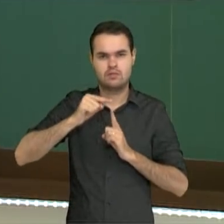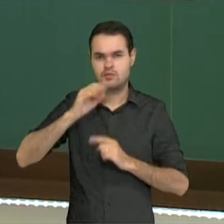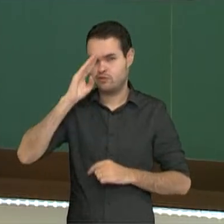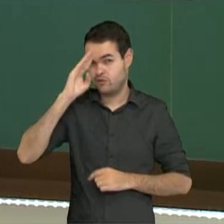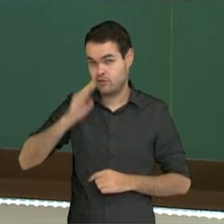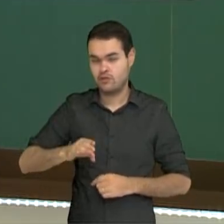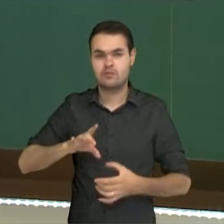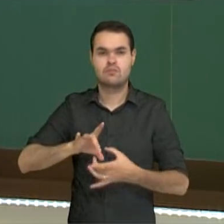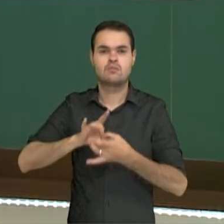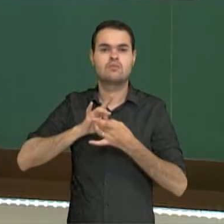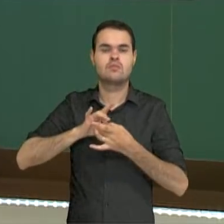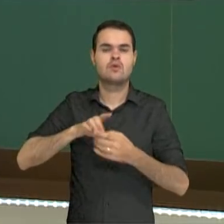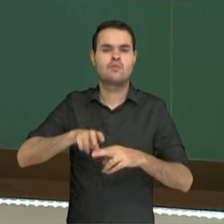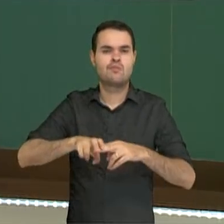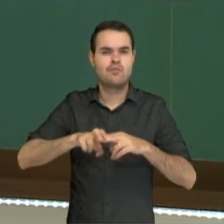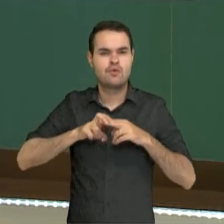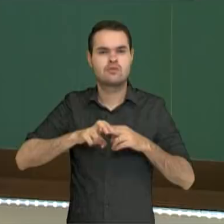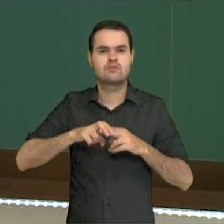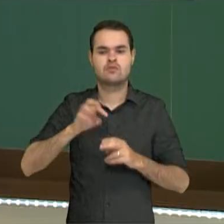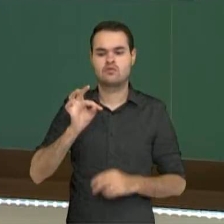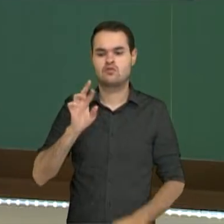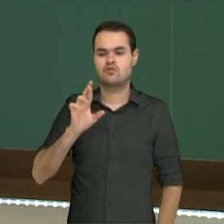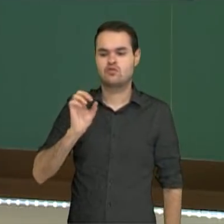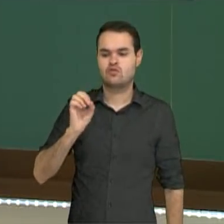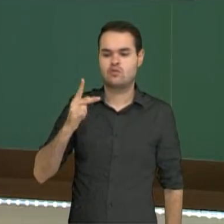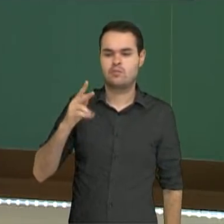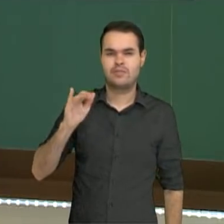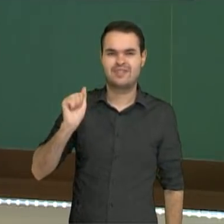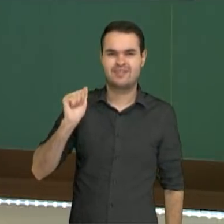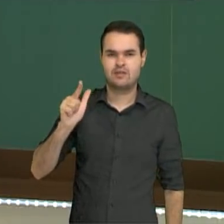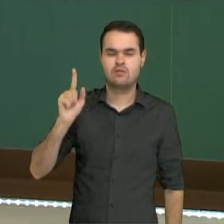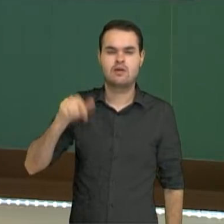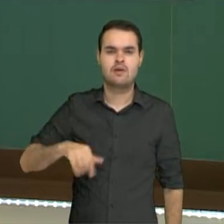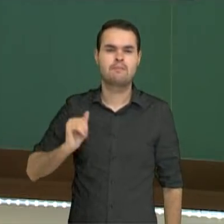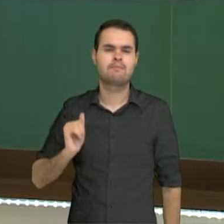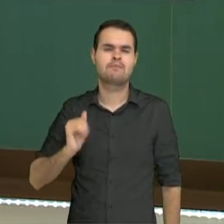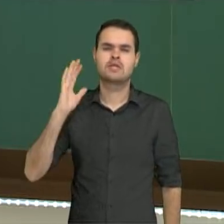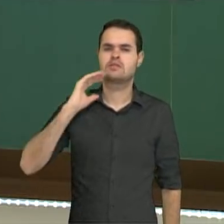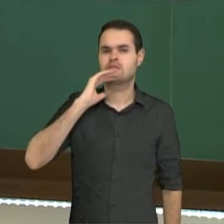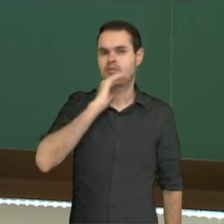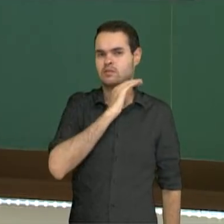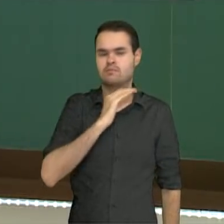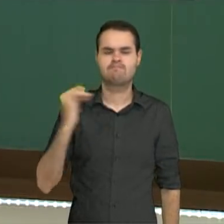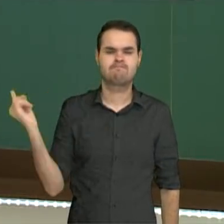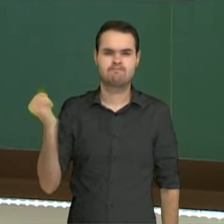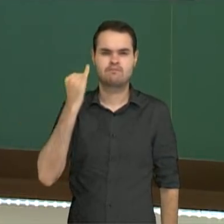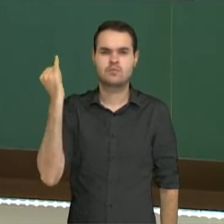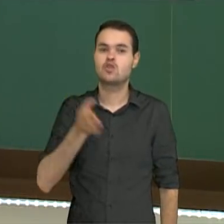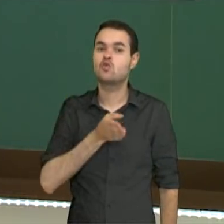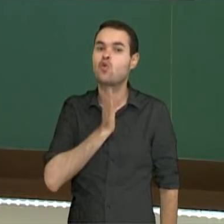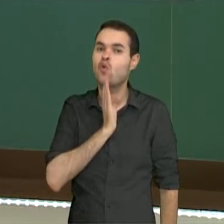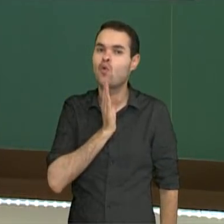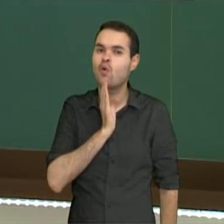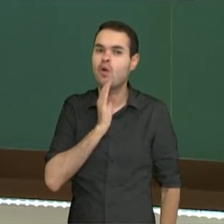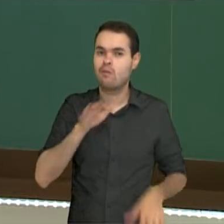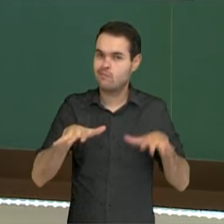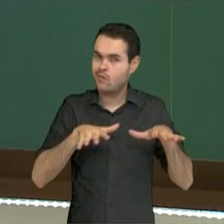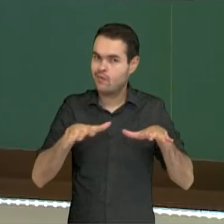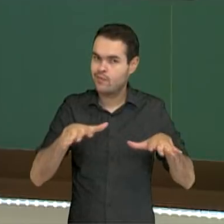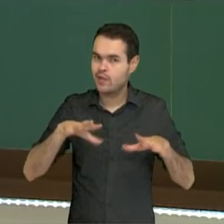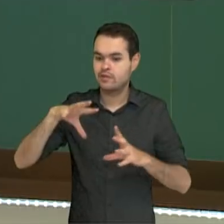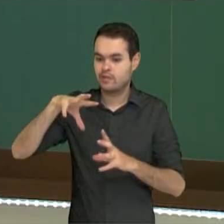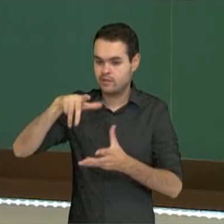por isso que a zona tropical é considerada a mais quente. Bem importante conhecer os movimentos da